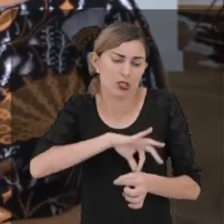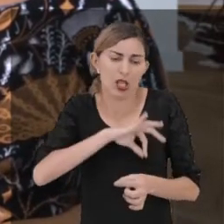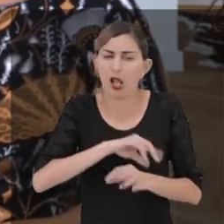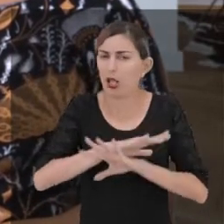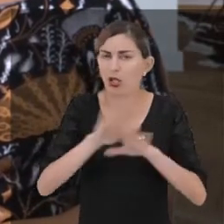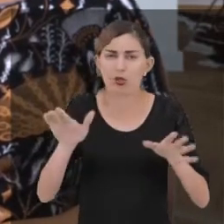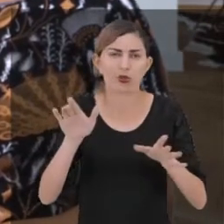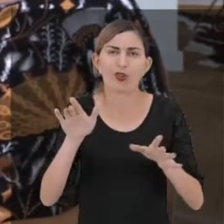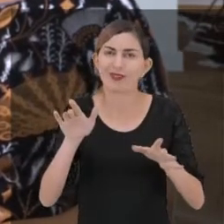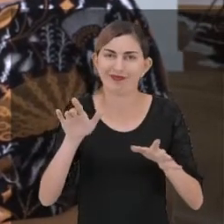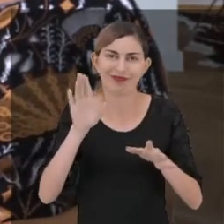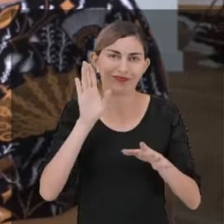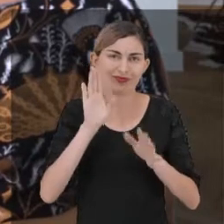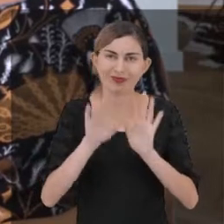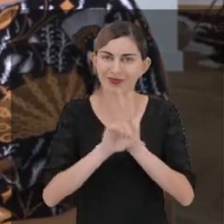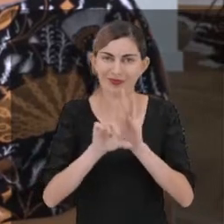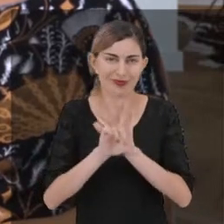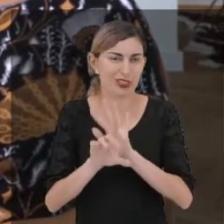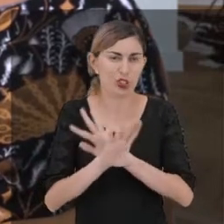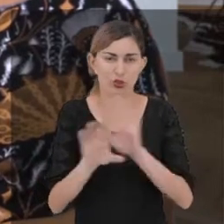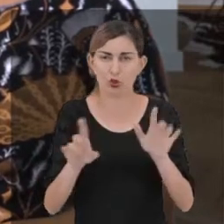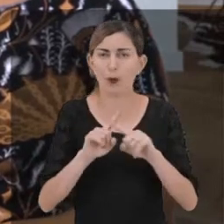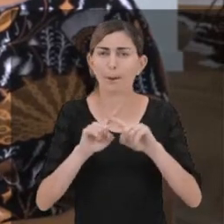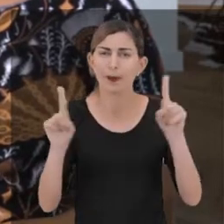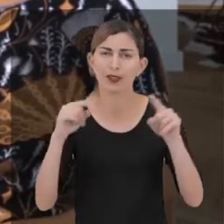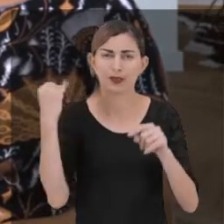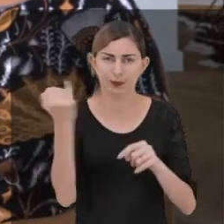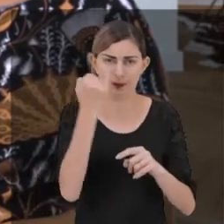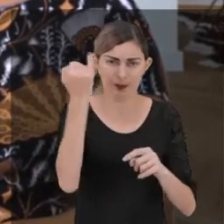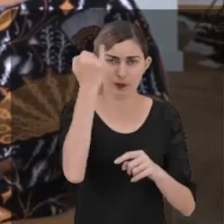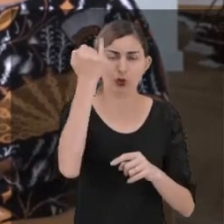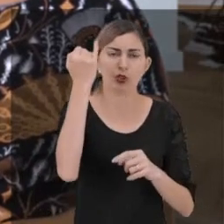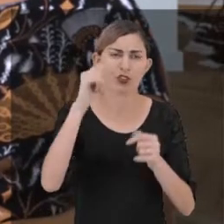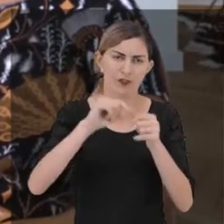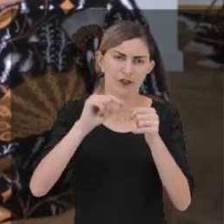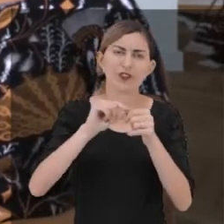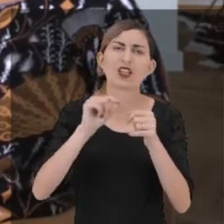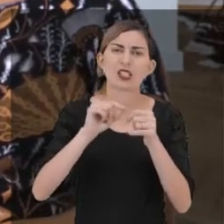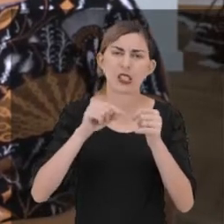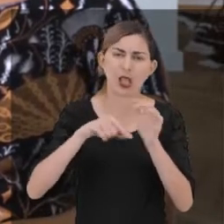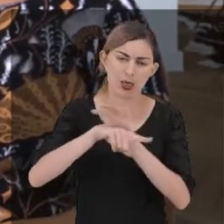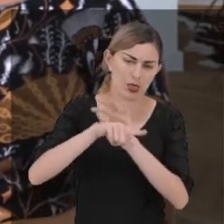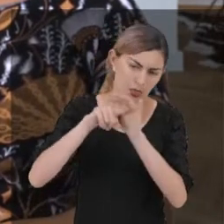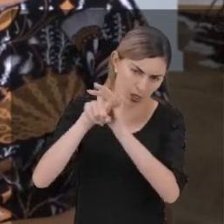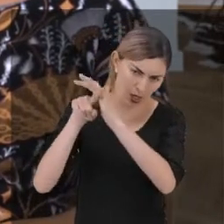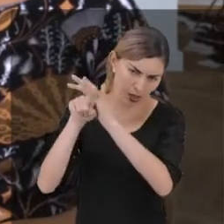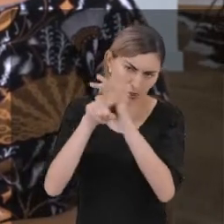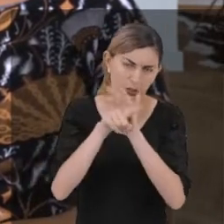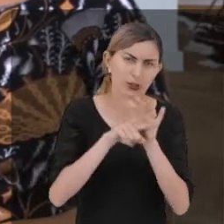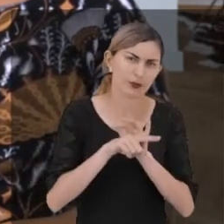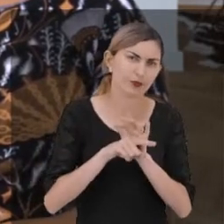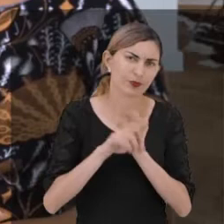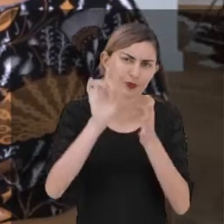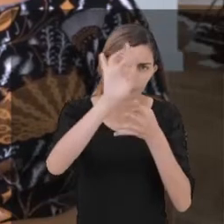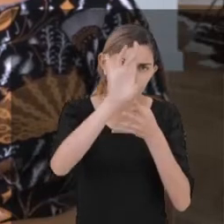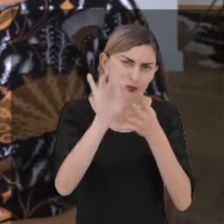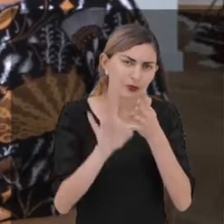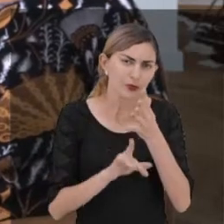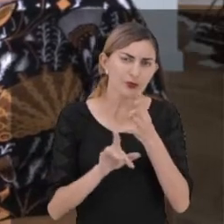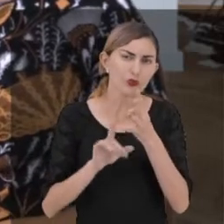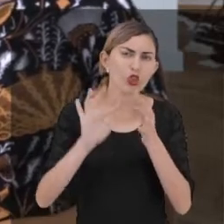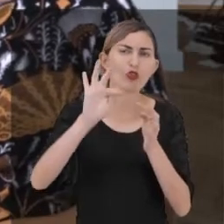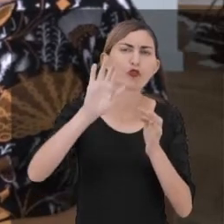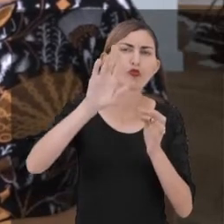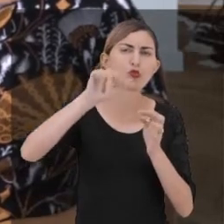que concerne a questão legal. Mas é importante que a gente faça uma análise e um detalhamento